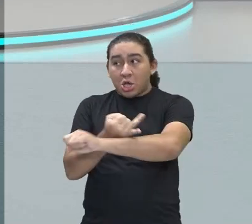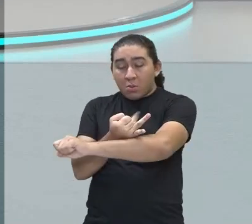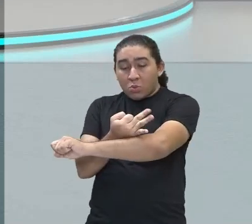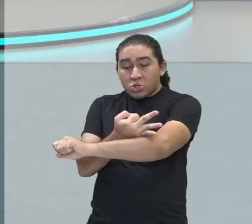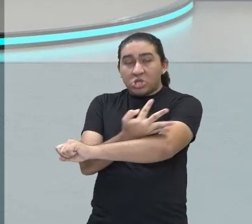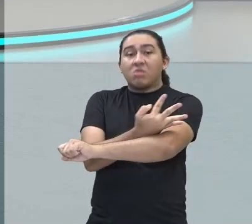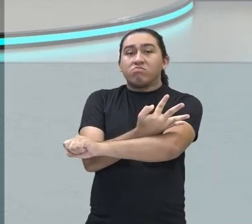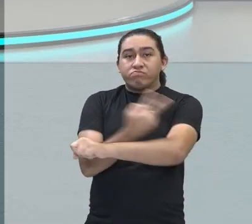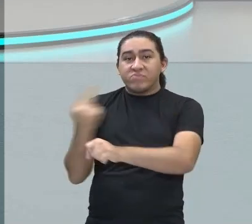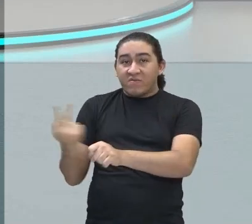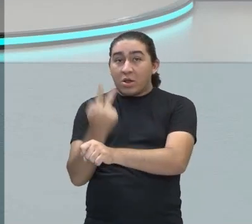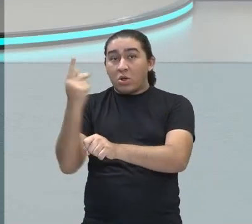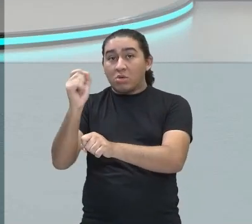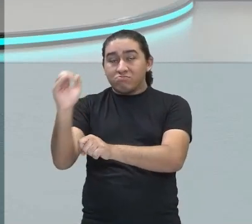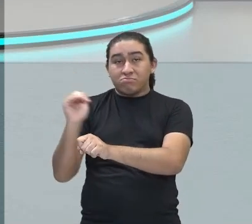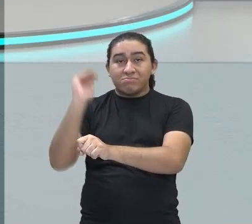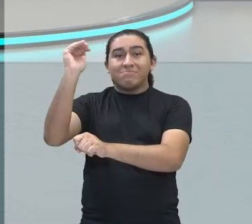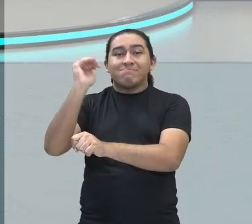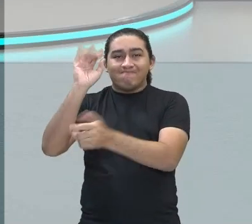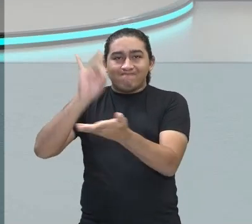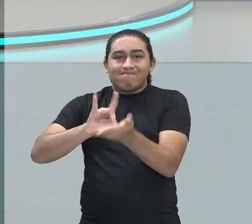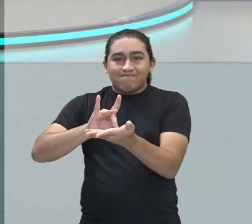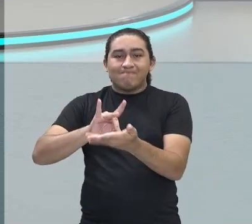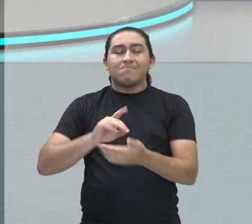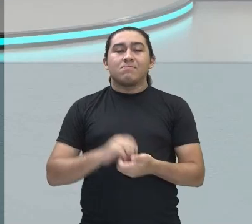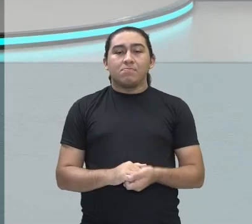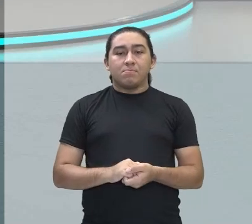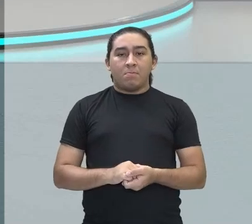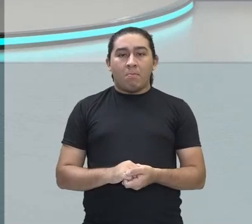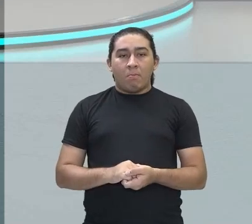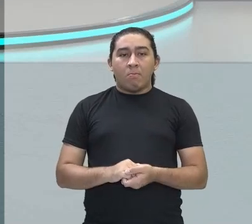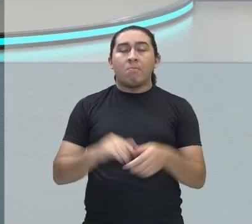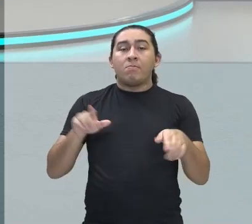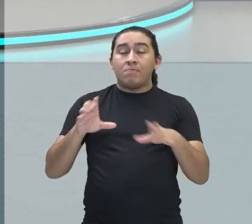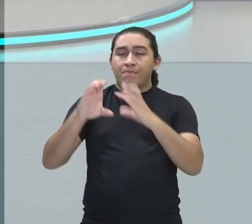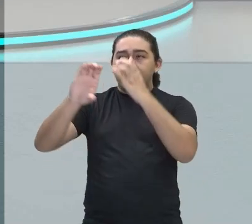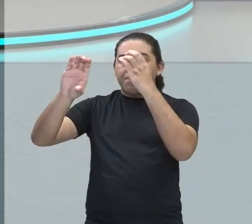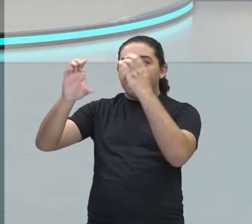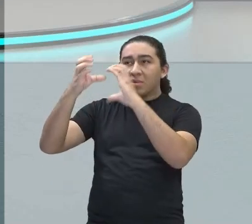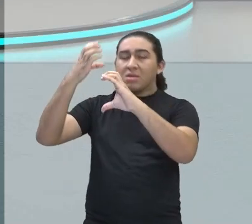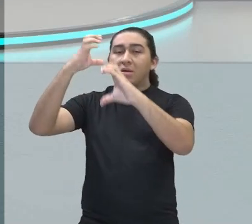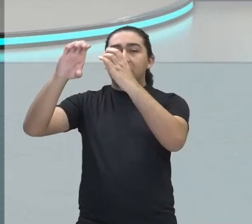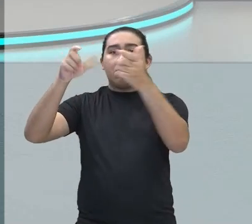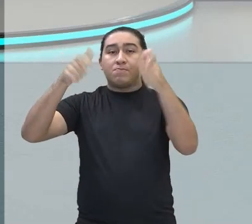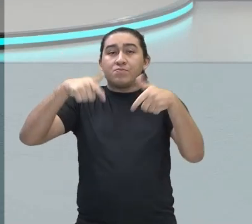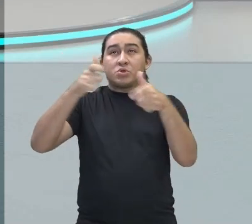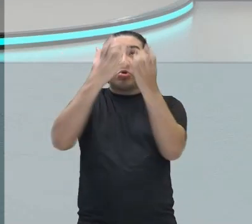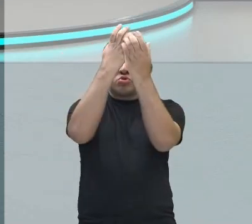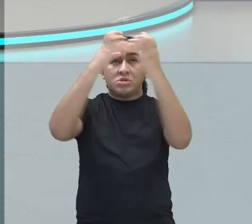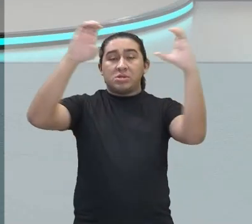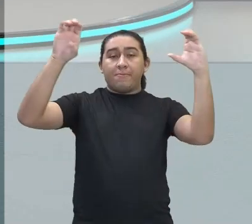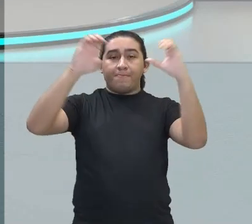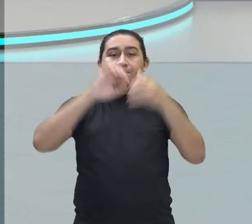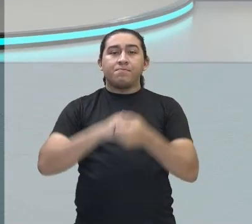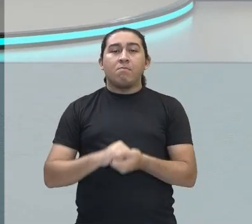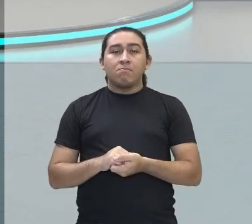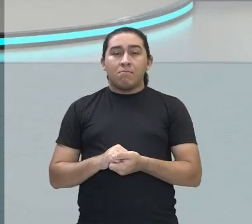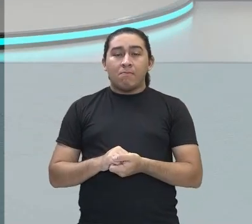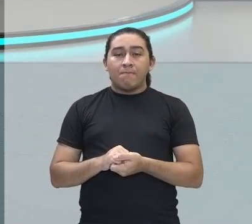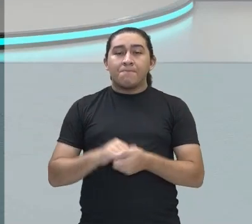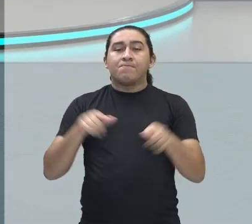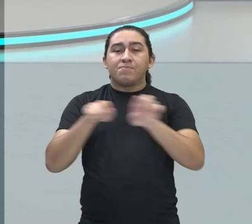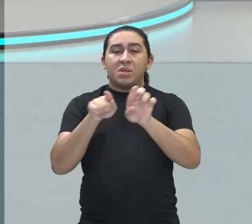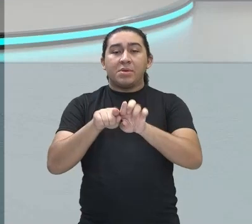muito, muito maior, né? Etéreo, que canta nos astros. Nessa parte, temos duas